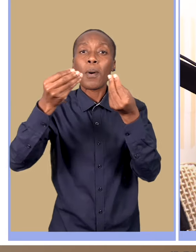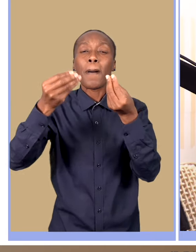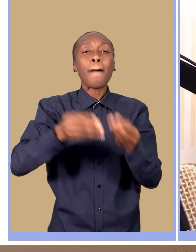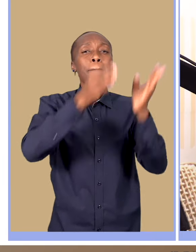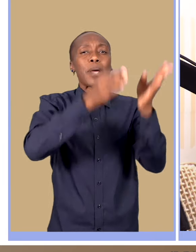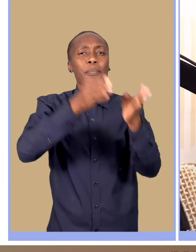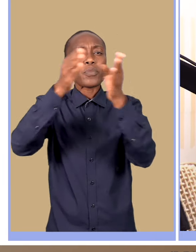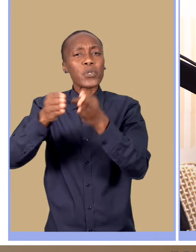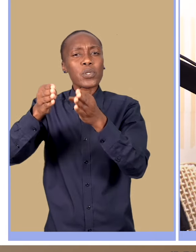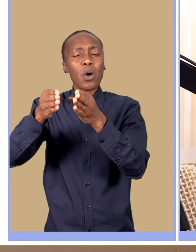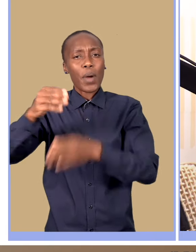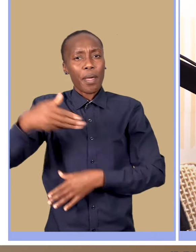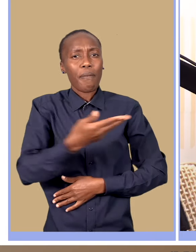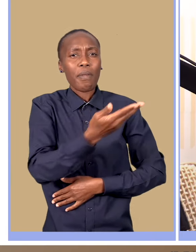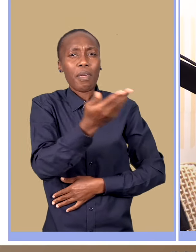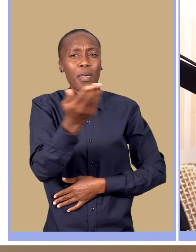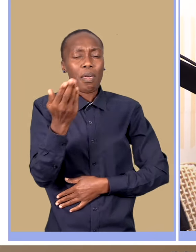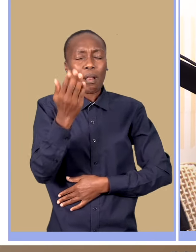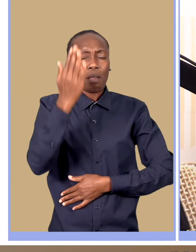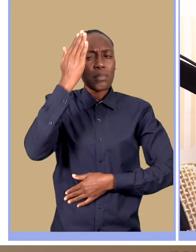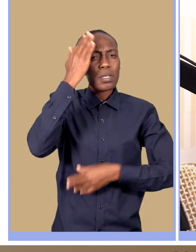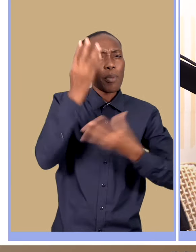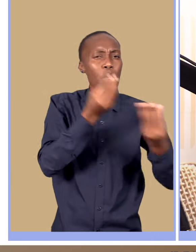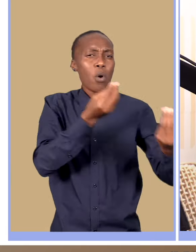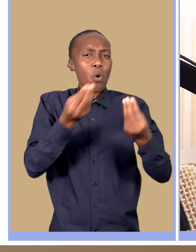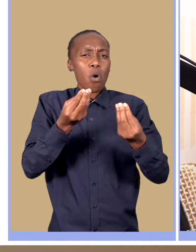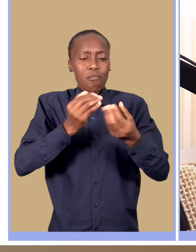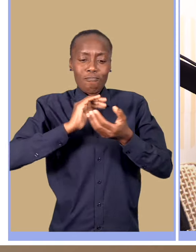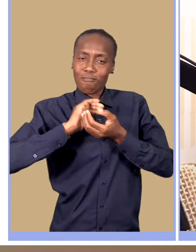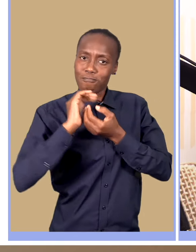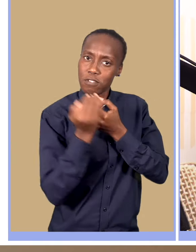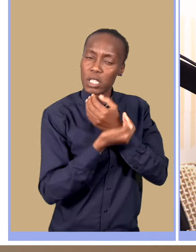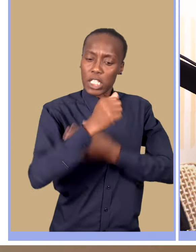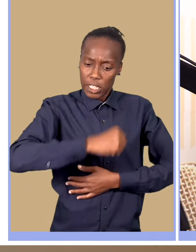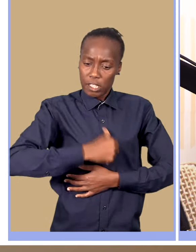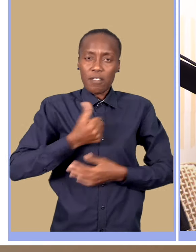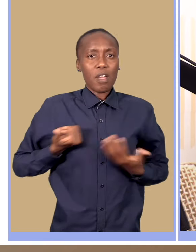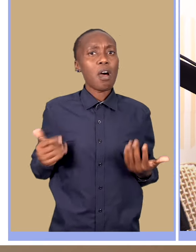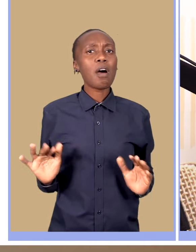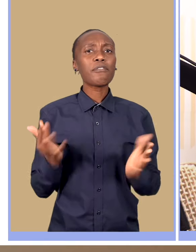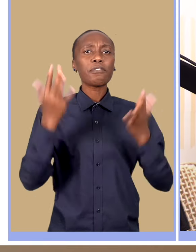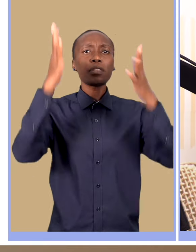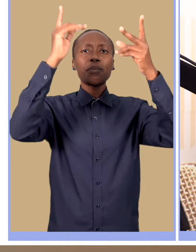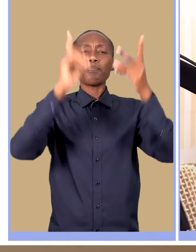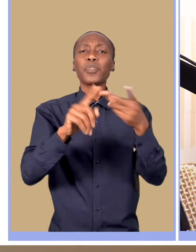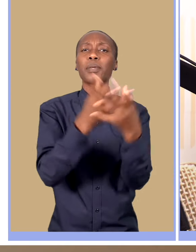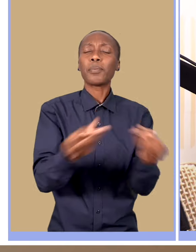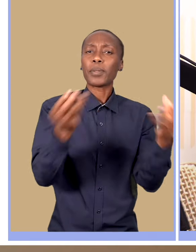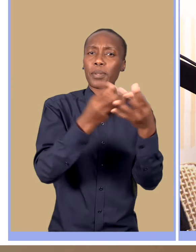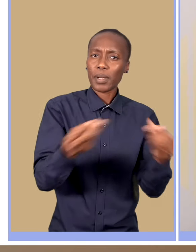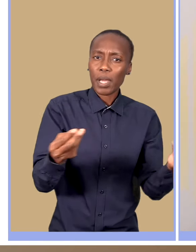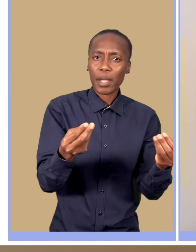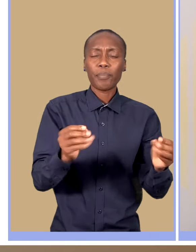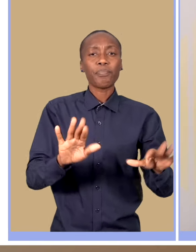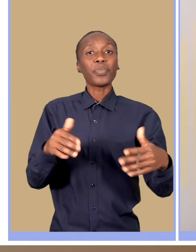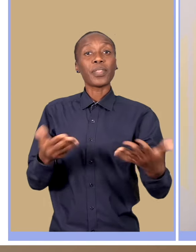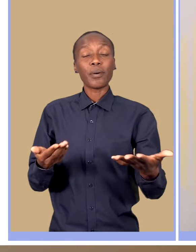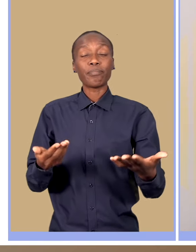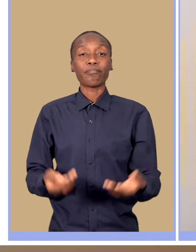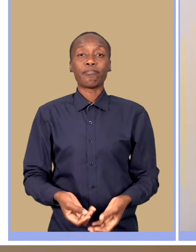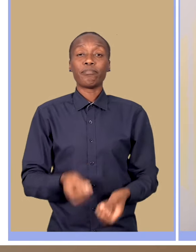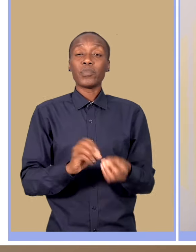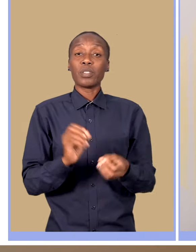que o receptor possa reagir de acordo com o esperado, não é? Para proteger a sua vida, os seus bens e tudo mais. Então, neste